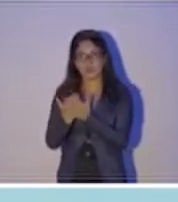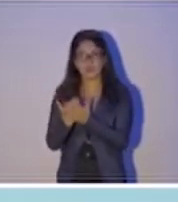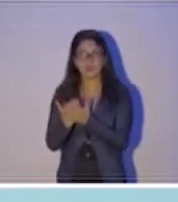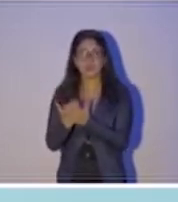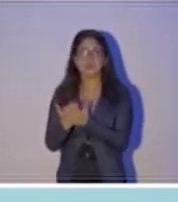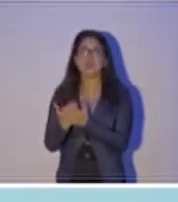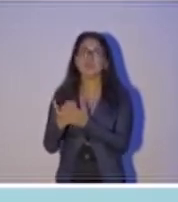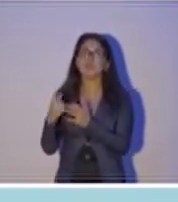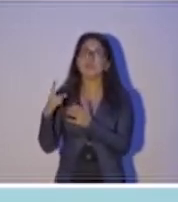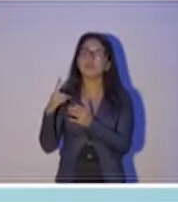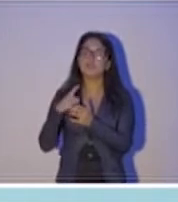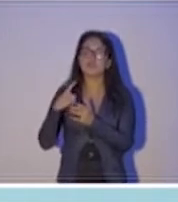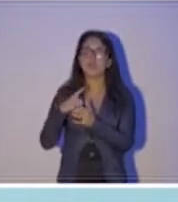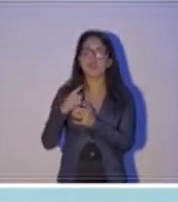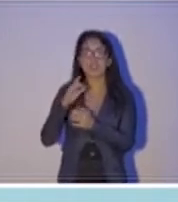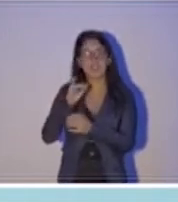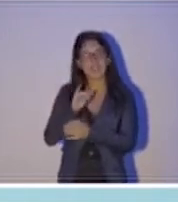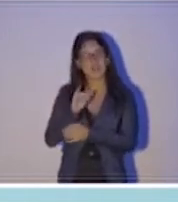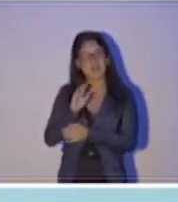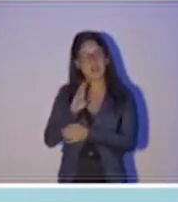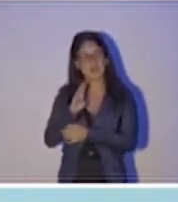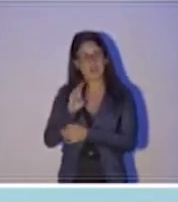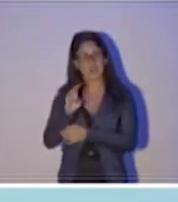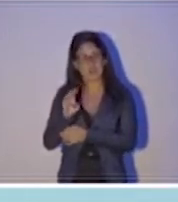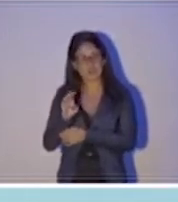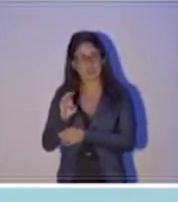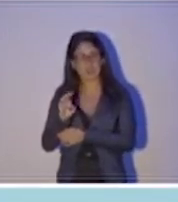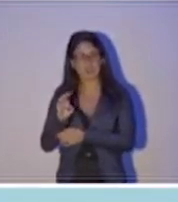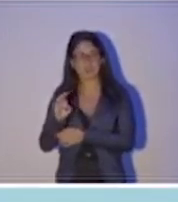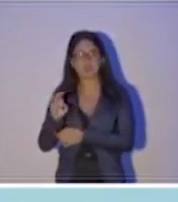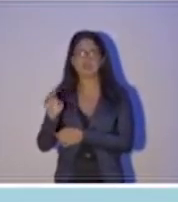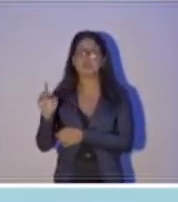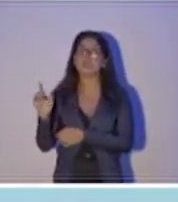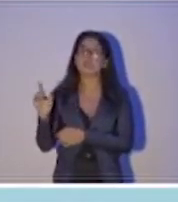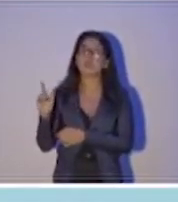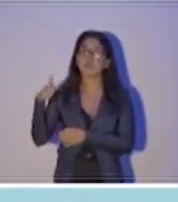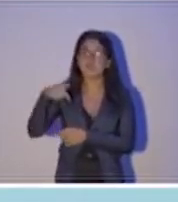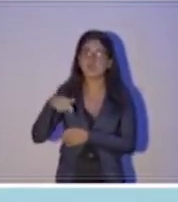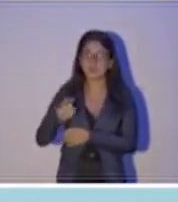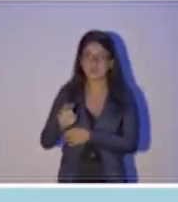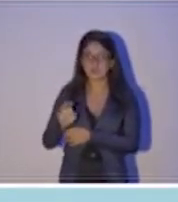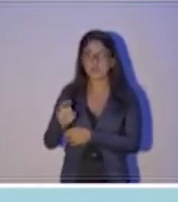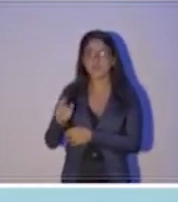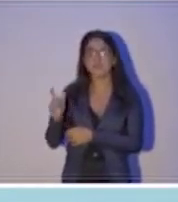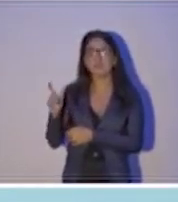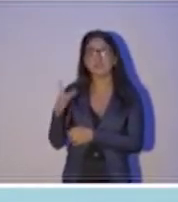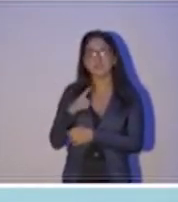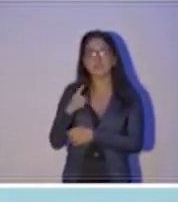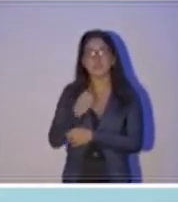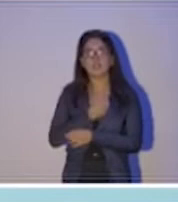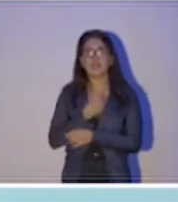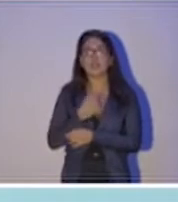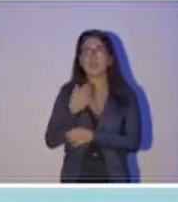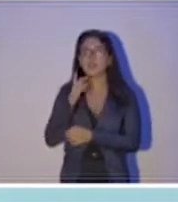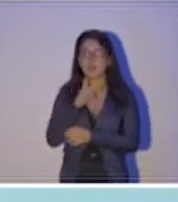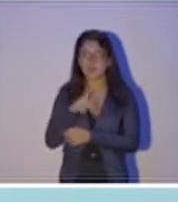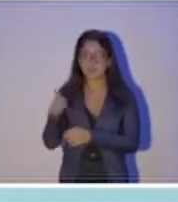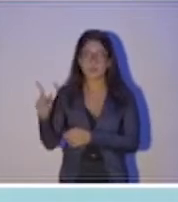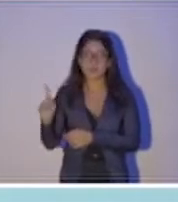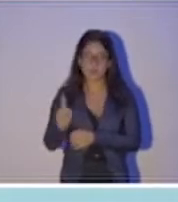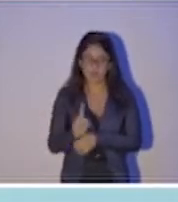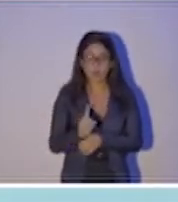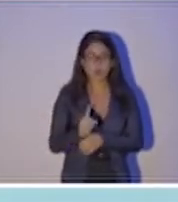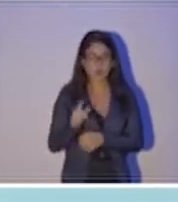IQE, principalmente em relação a português e matemática. E aí ele entrou na sala e disse: vocês vão pegar um livro na